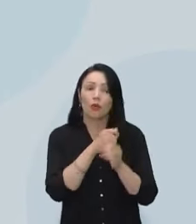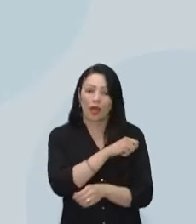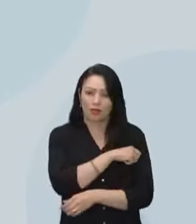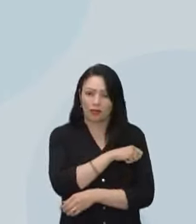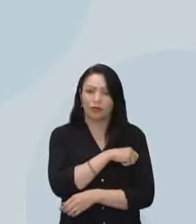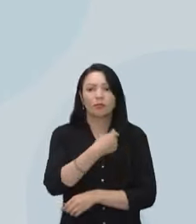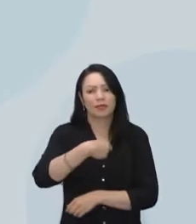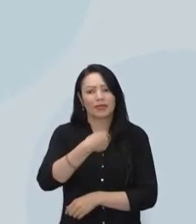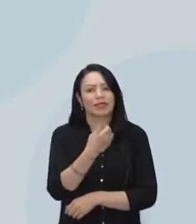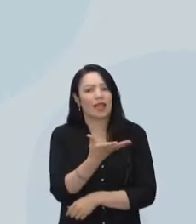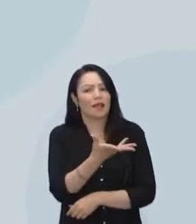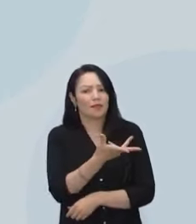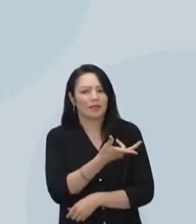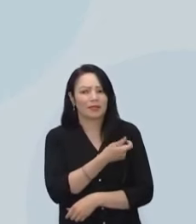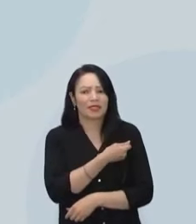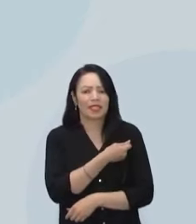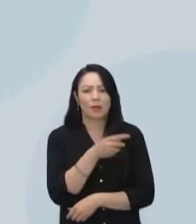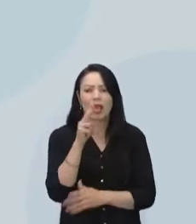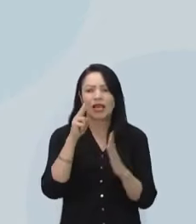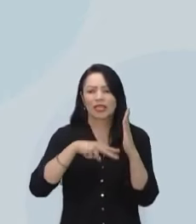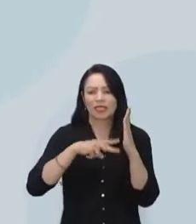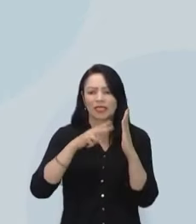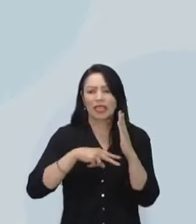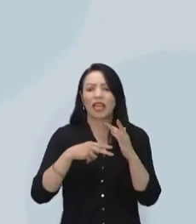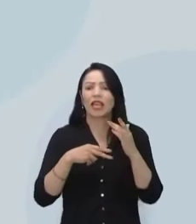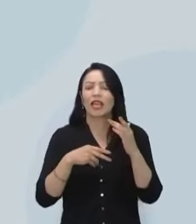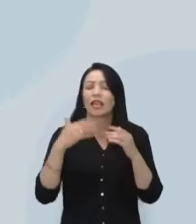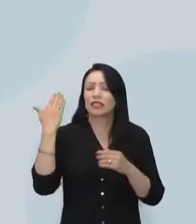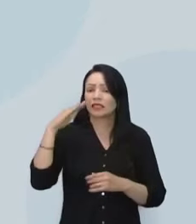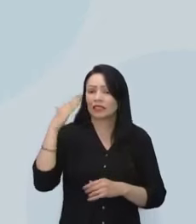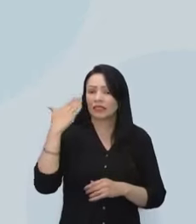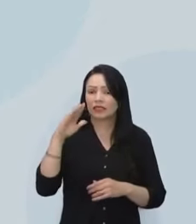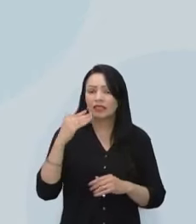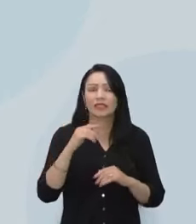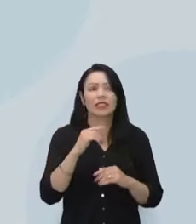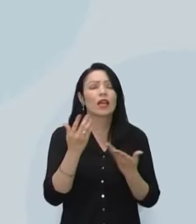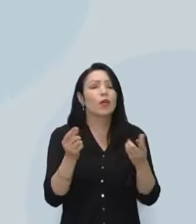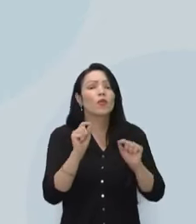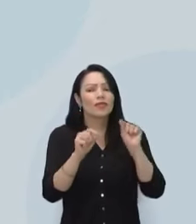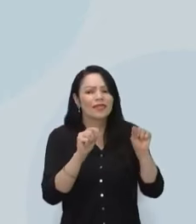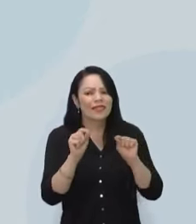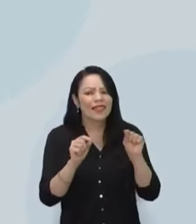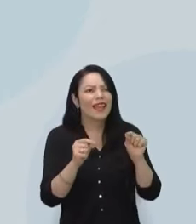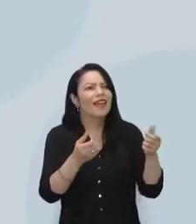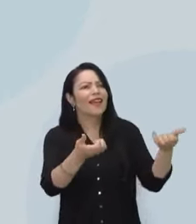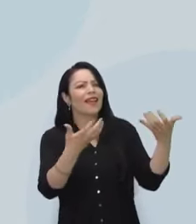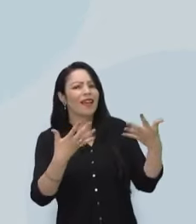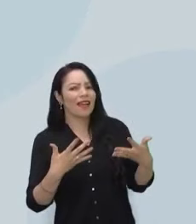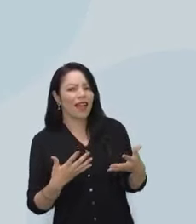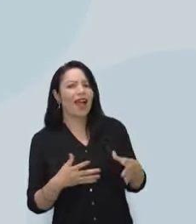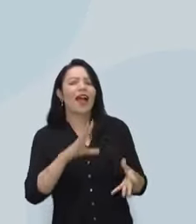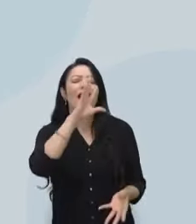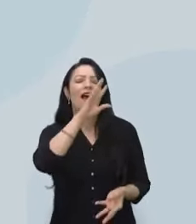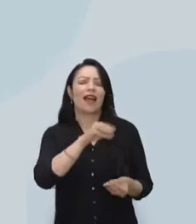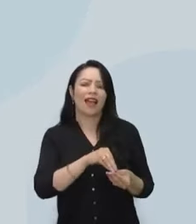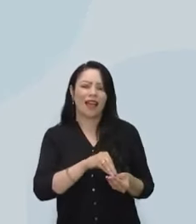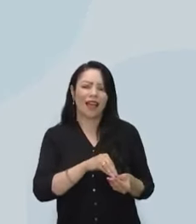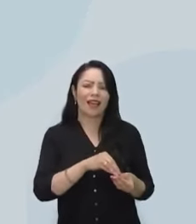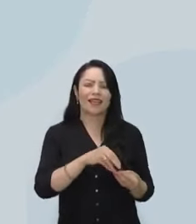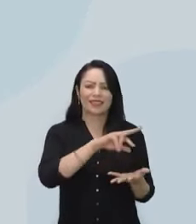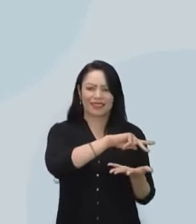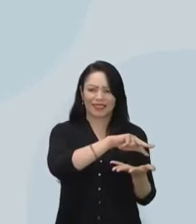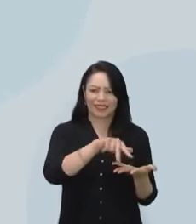que ter essa habilidade de ter autonomia para ler, entender os gêneros que está lendo pelas marcas, né, que aparecem, pelas